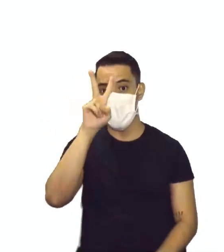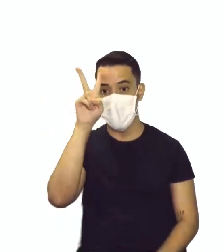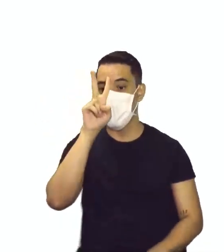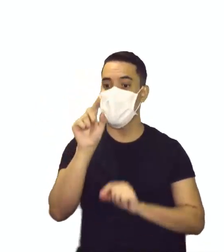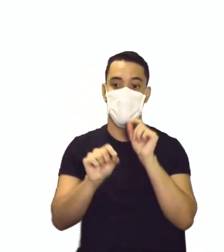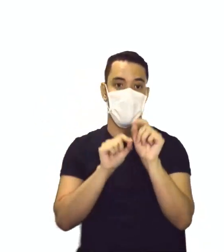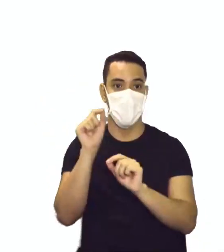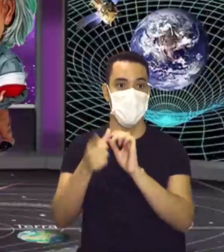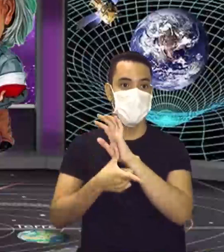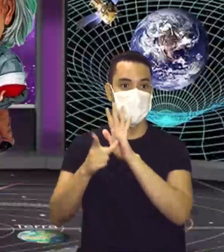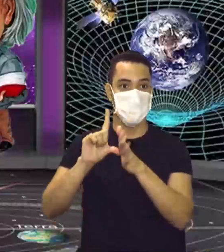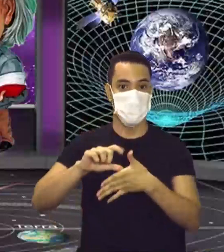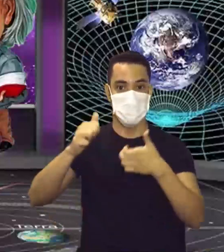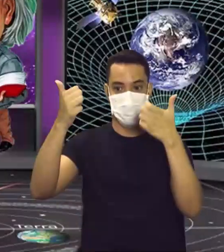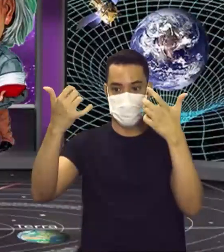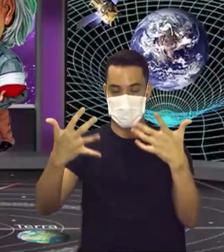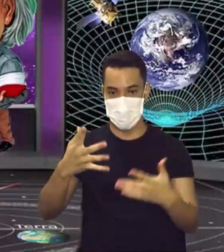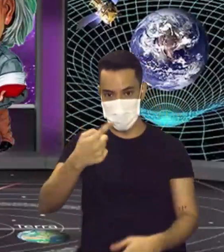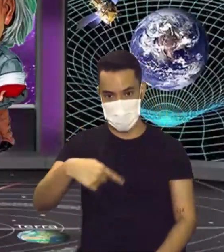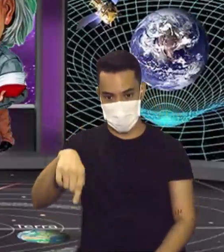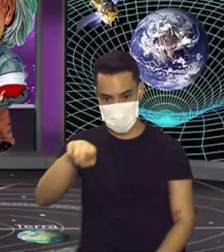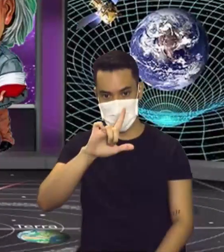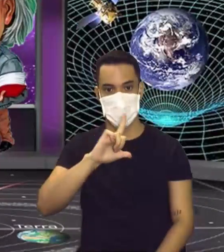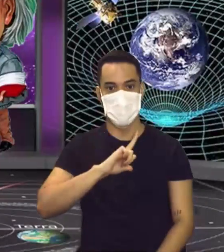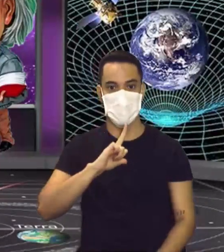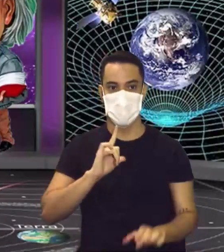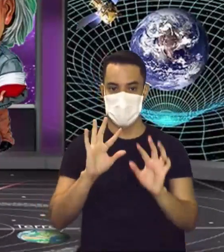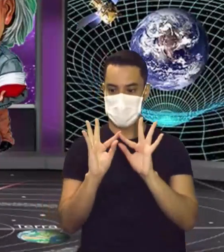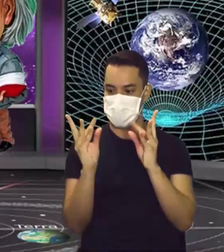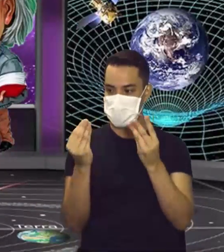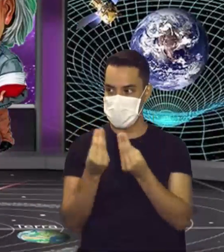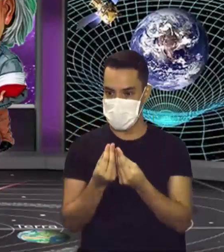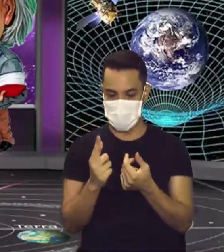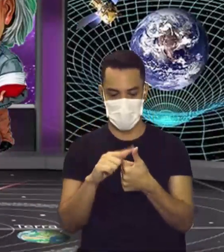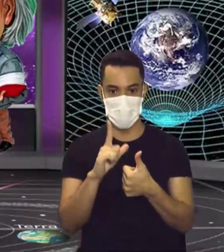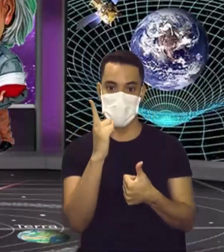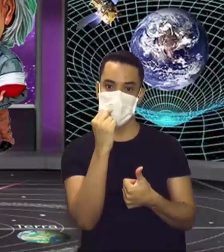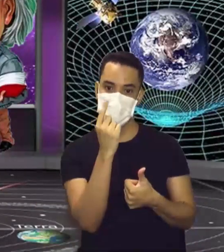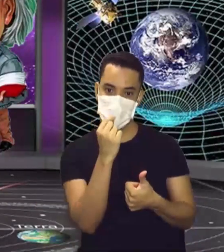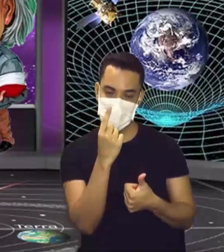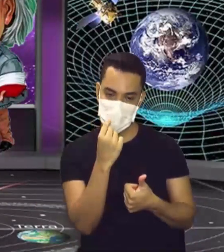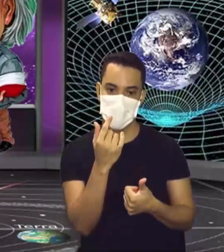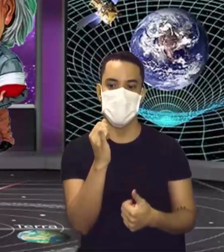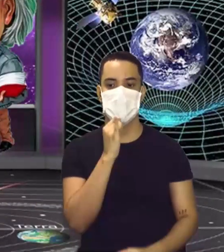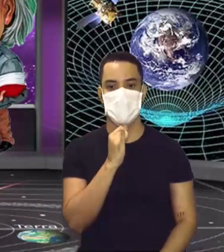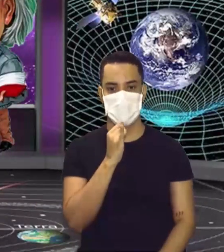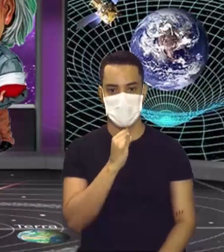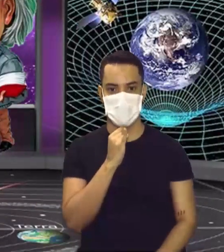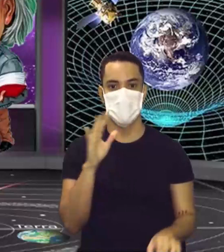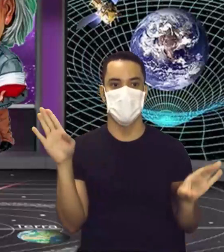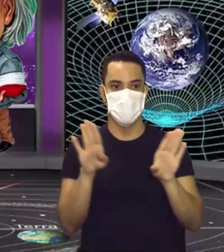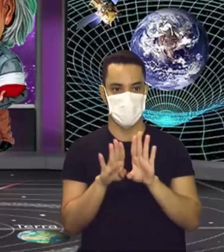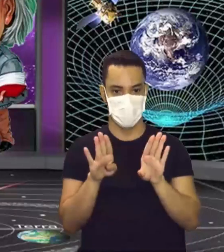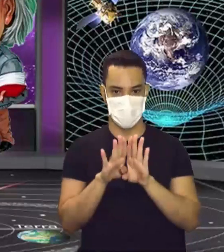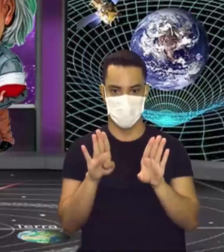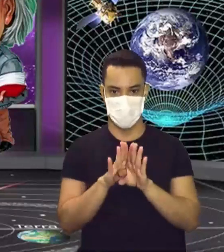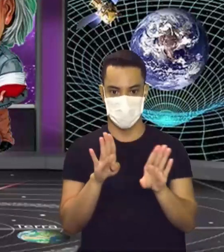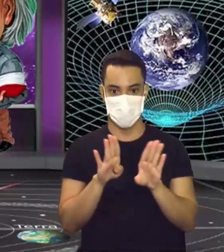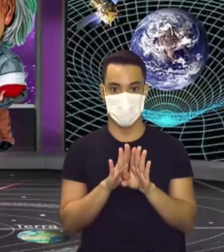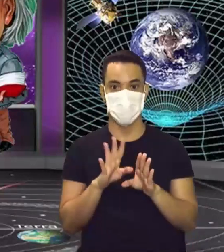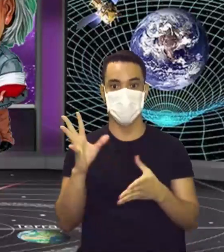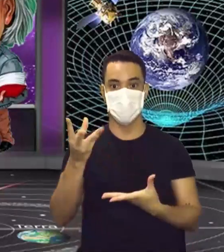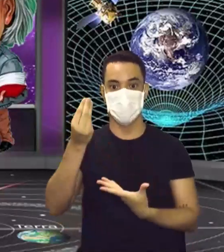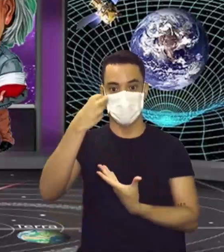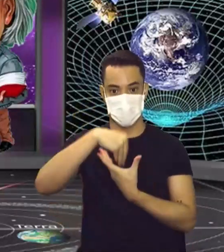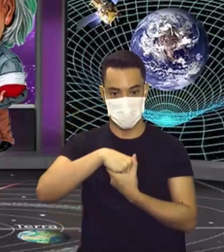que, como eu falei para vocês, nós temos substâncias líquidas que são exemplos de condutores, ok? Nela nós